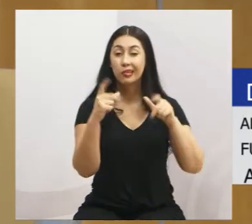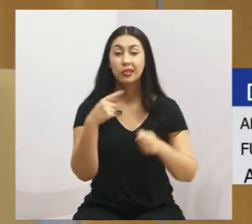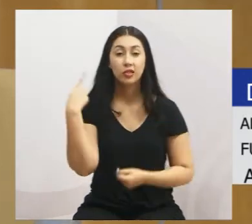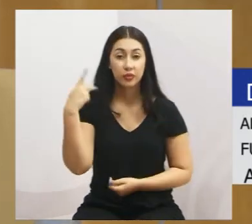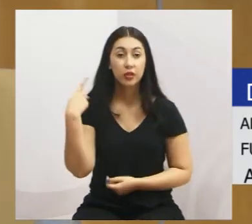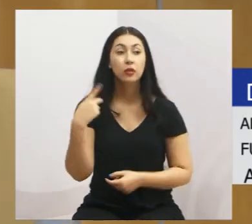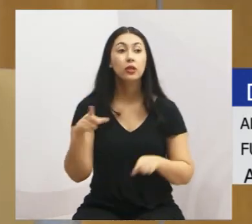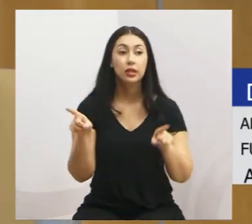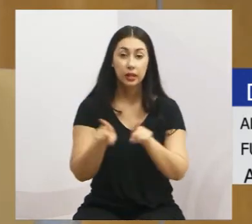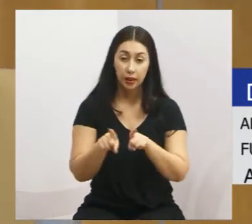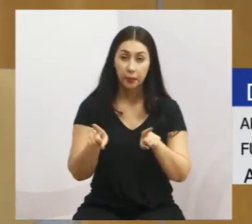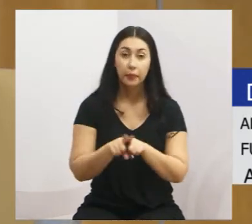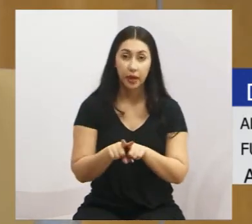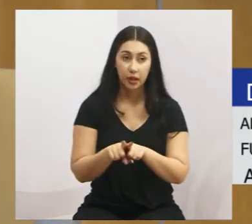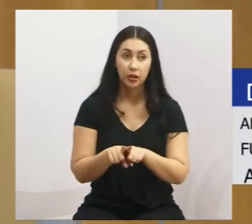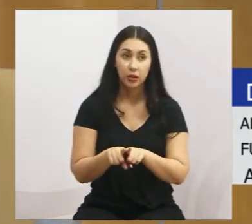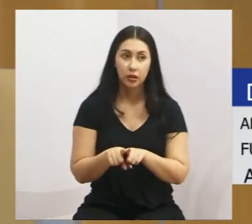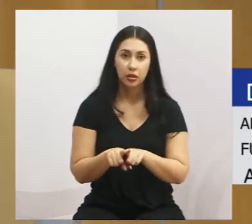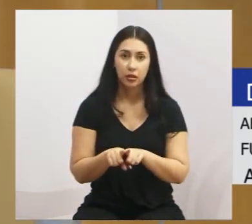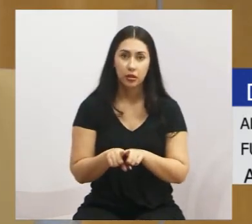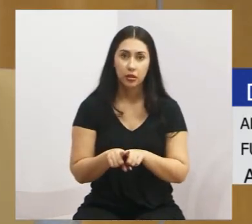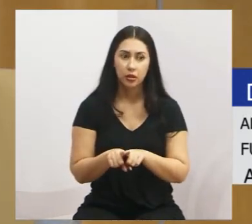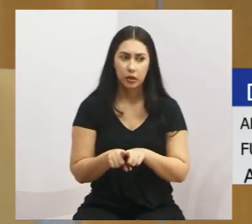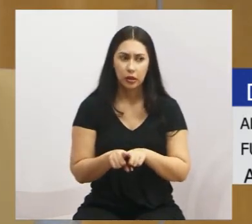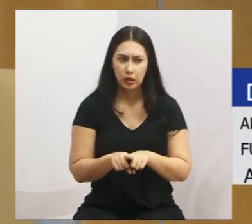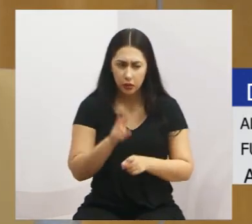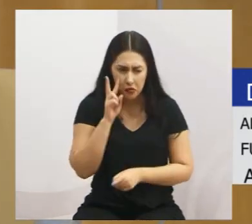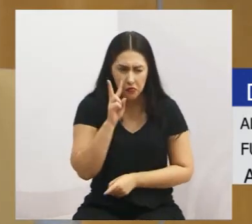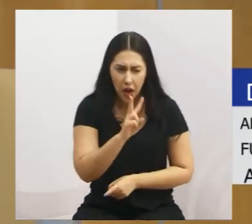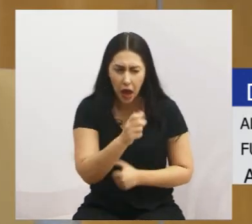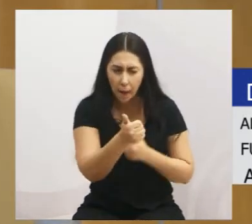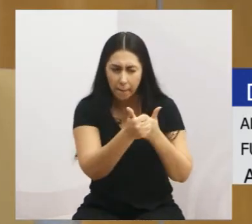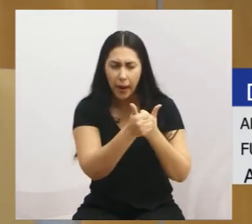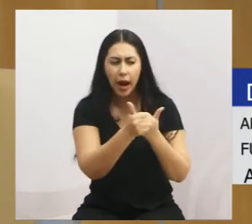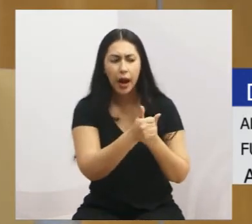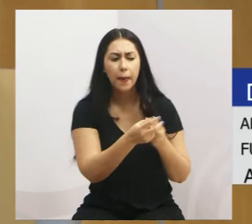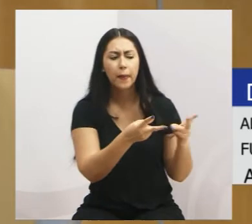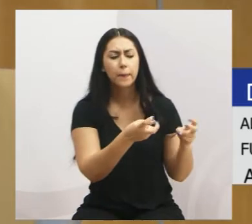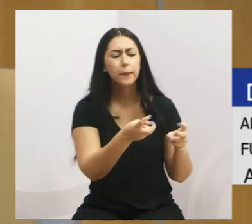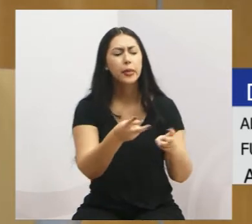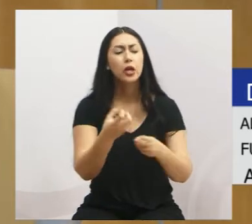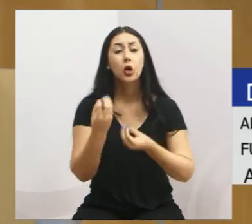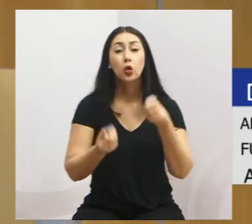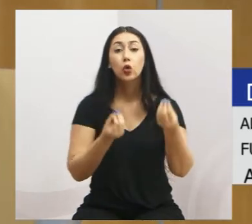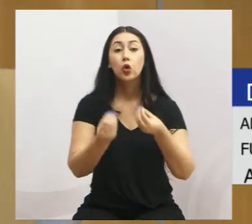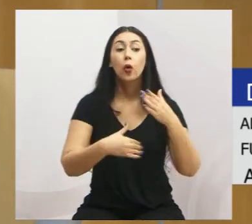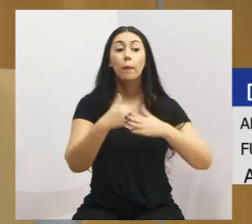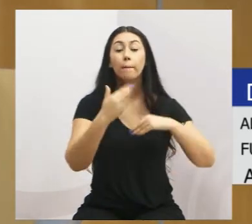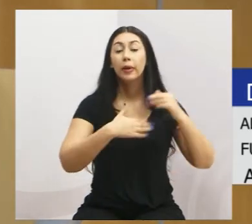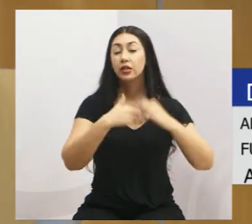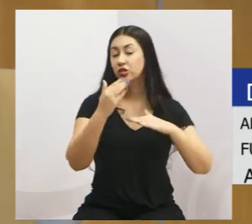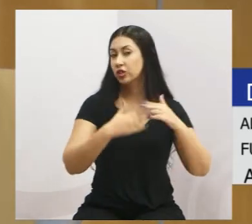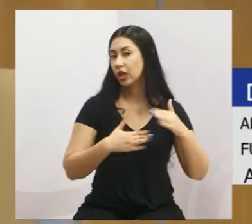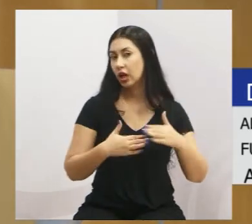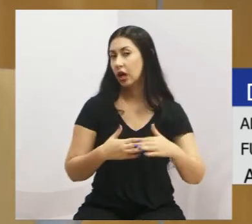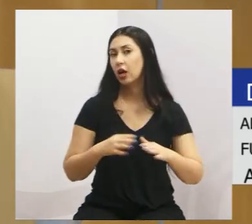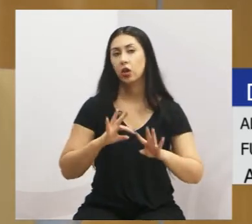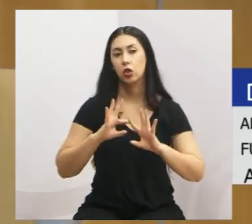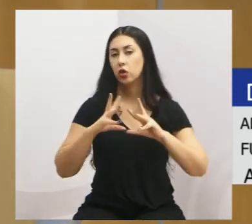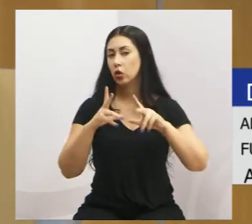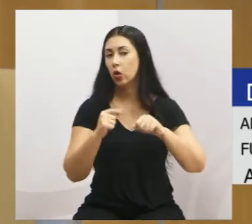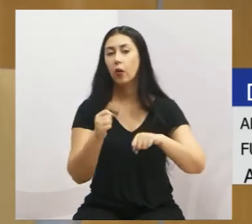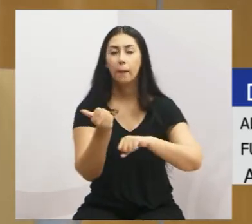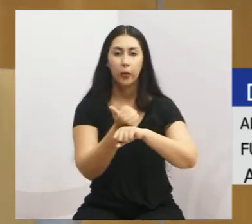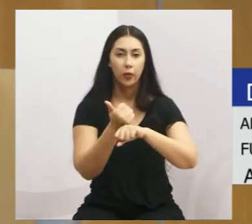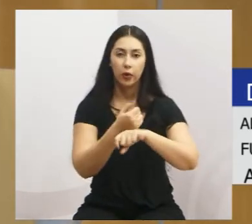vereadoras dessa casa acompanhem de perto a atuação dos profissionais, a atuação da